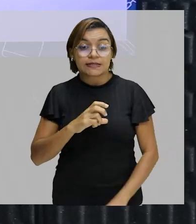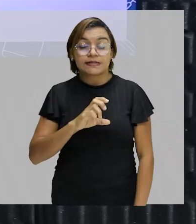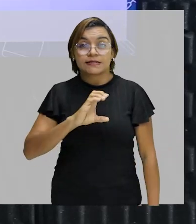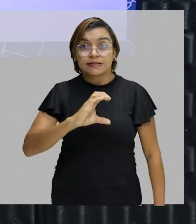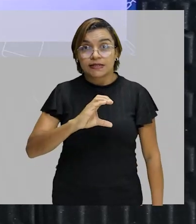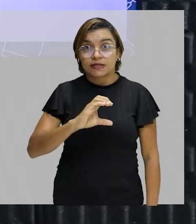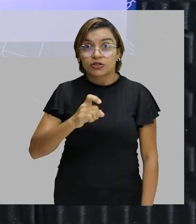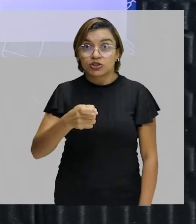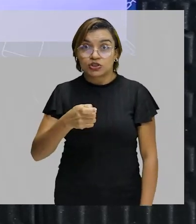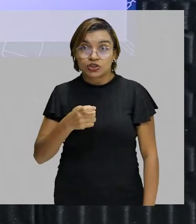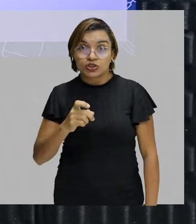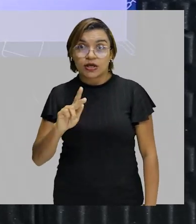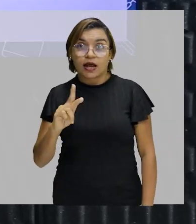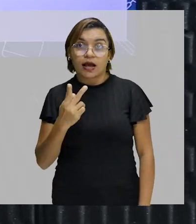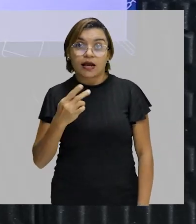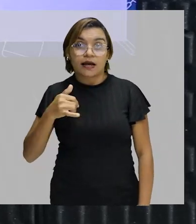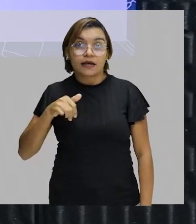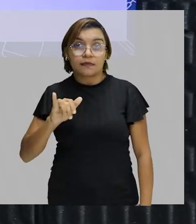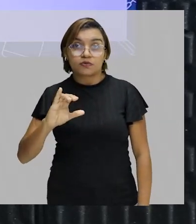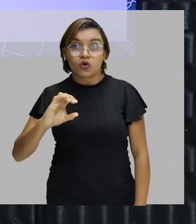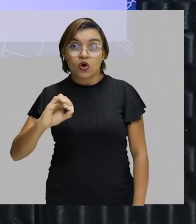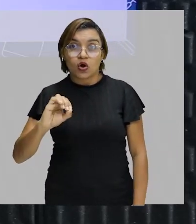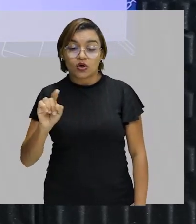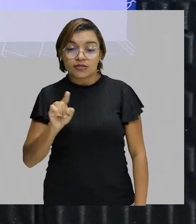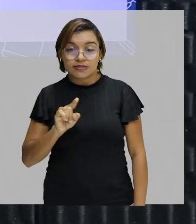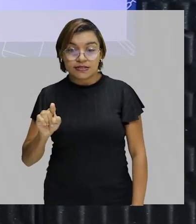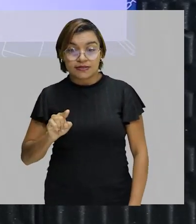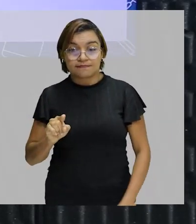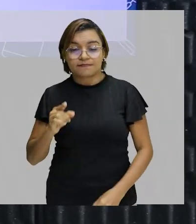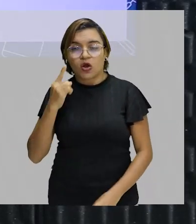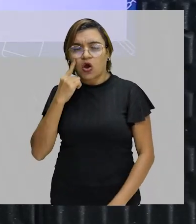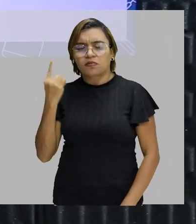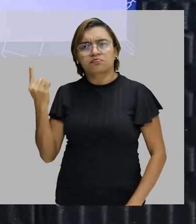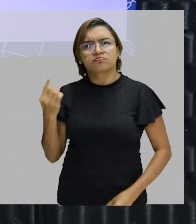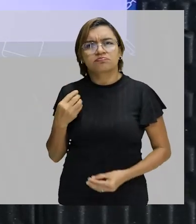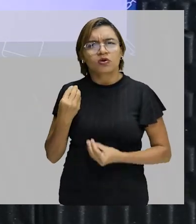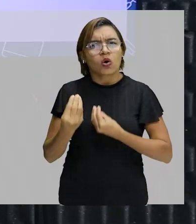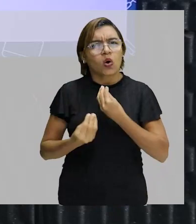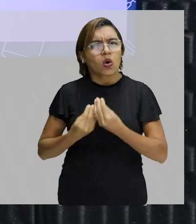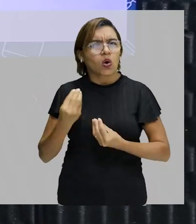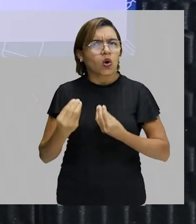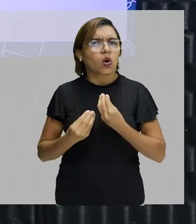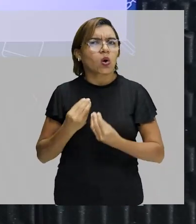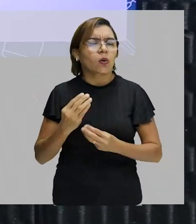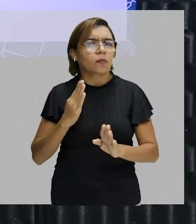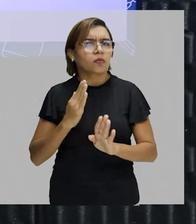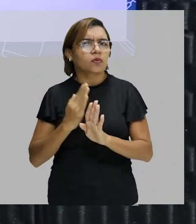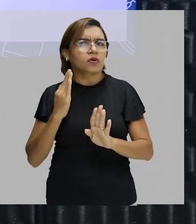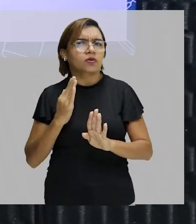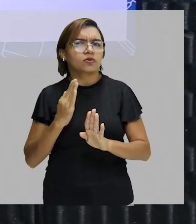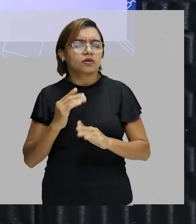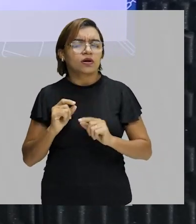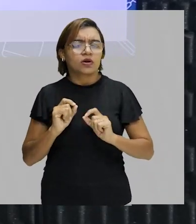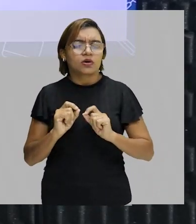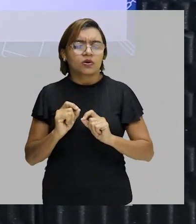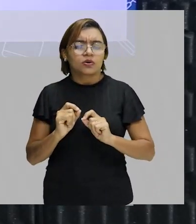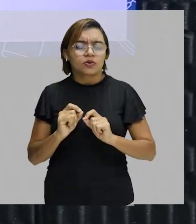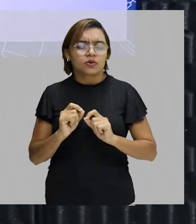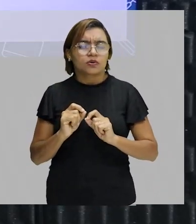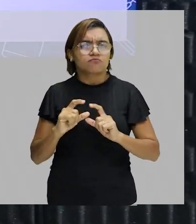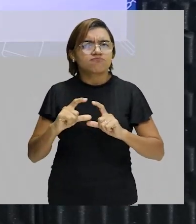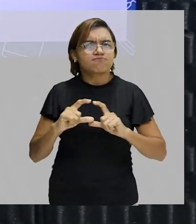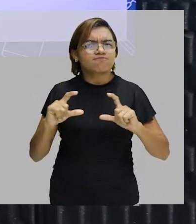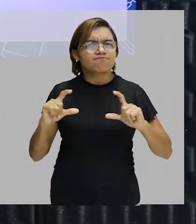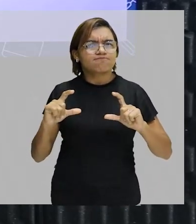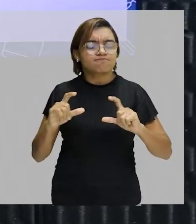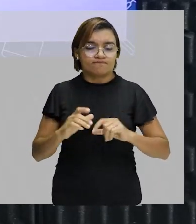CX, HY ou Z. Espera aí. De onde nós tiramos essa